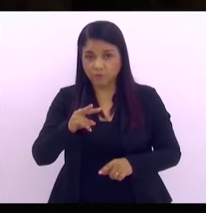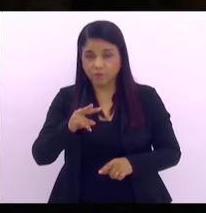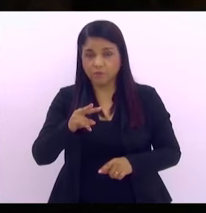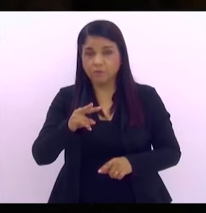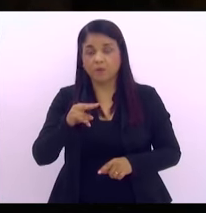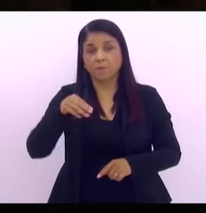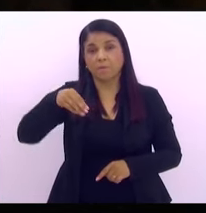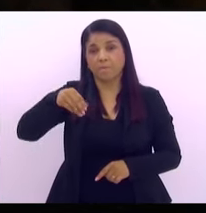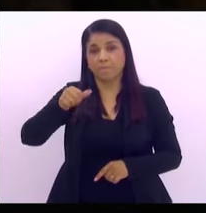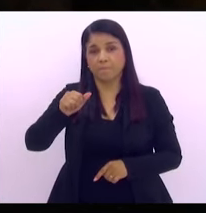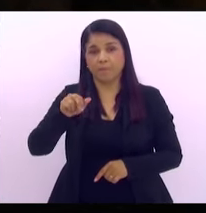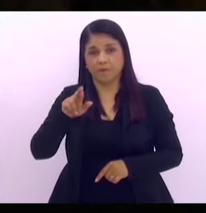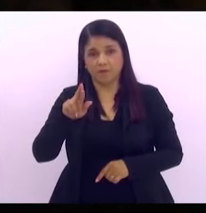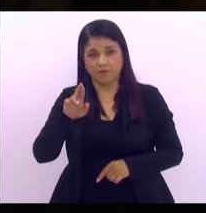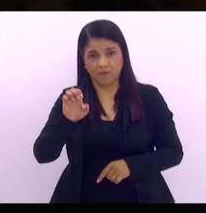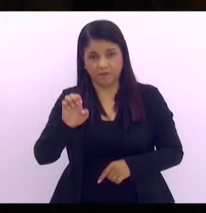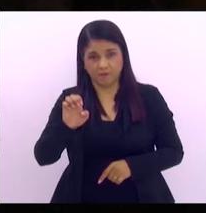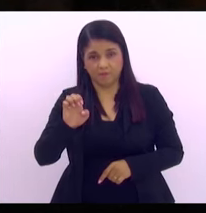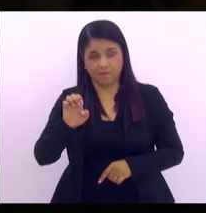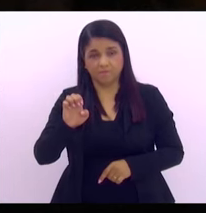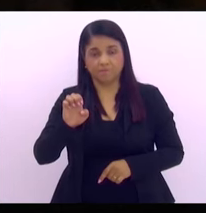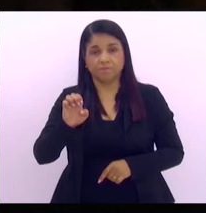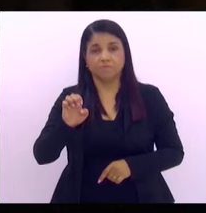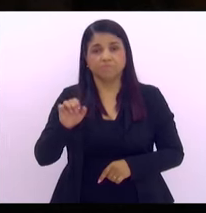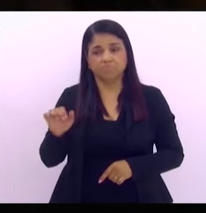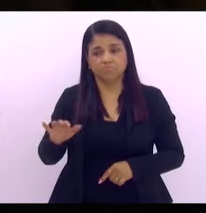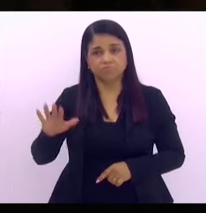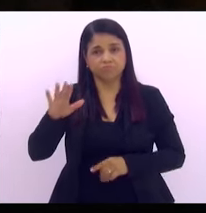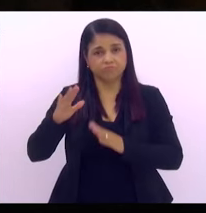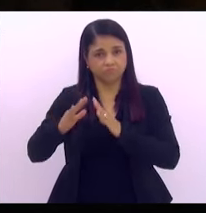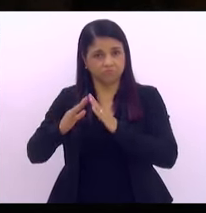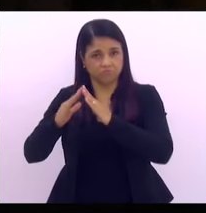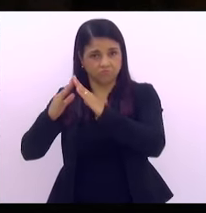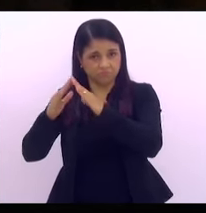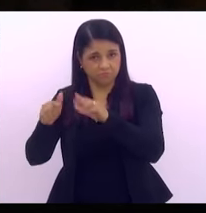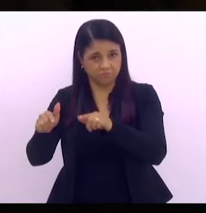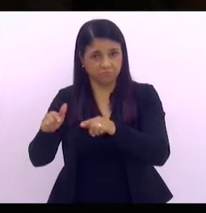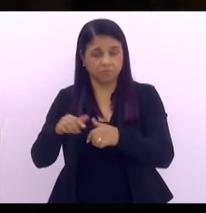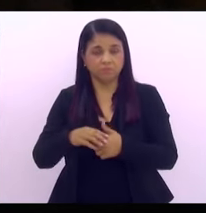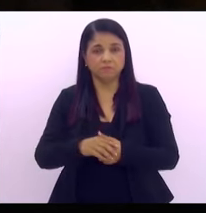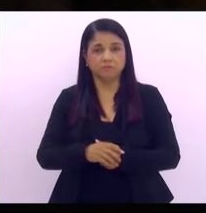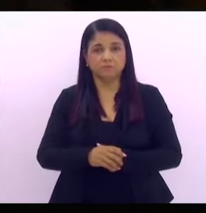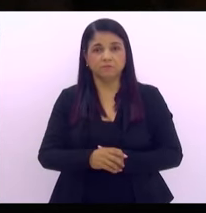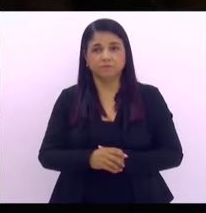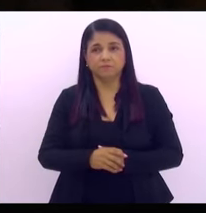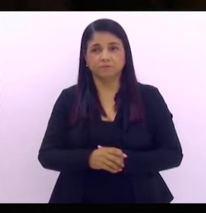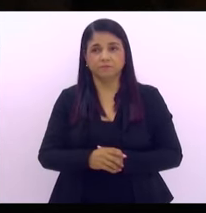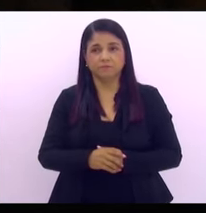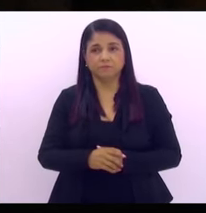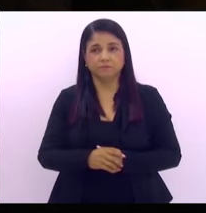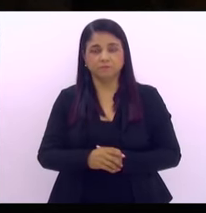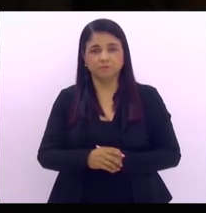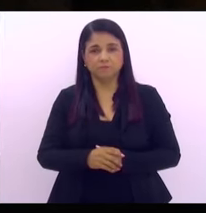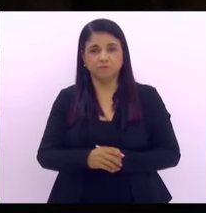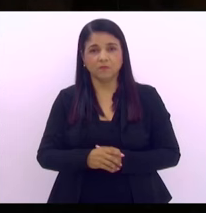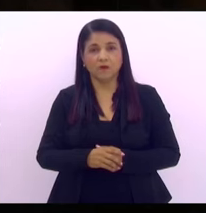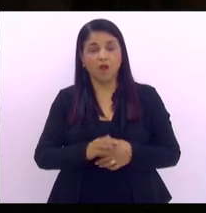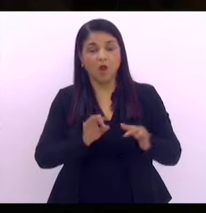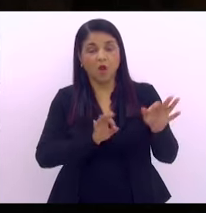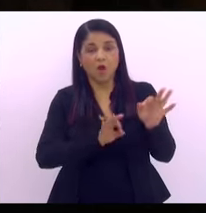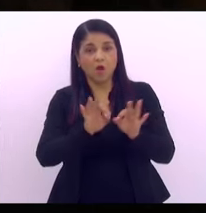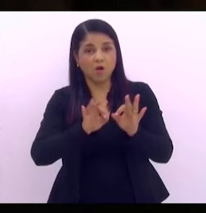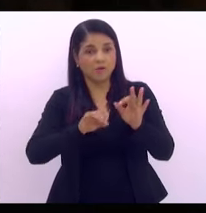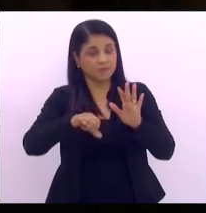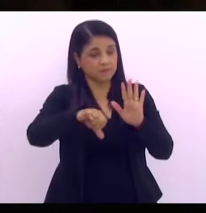Maré, o a organização